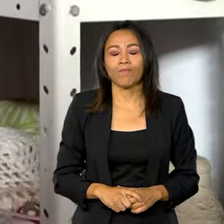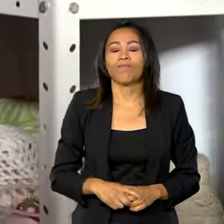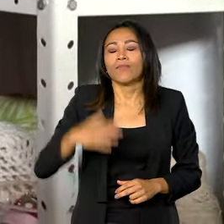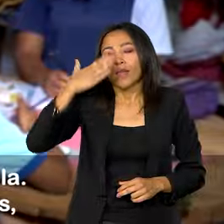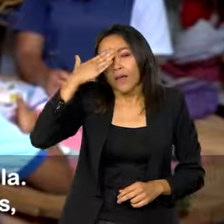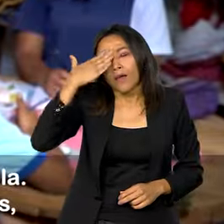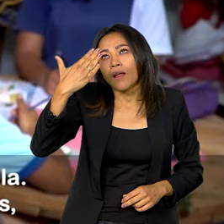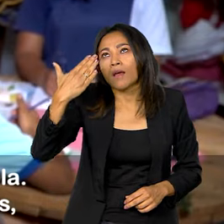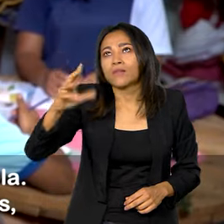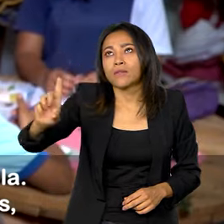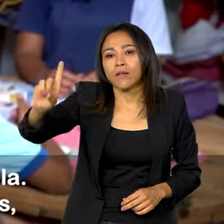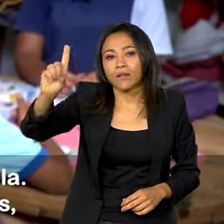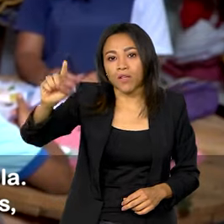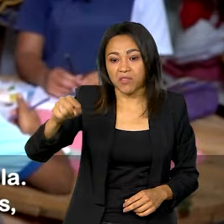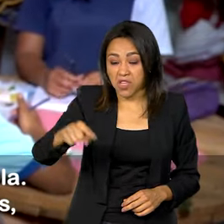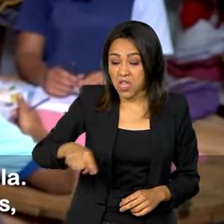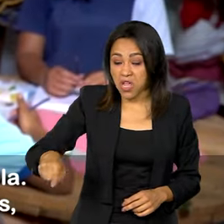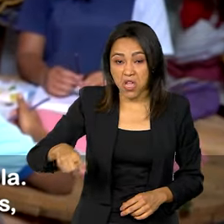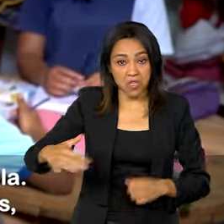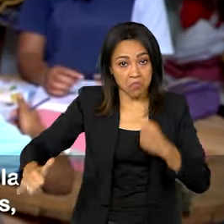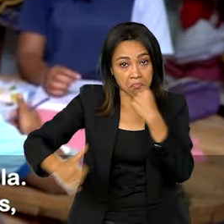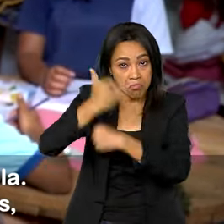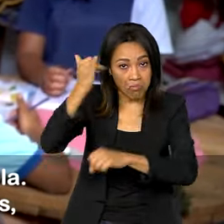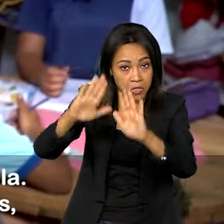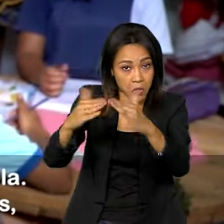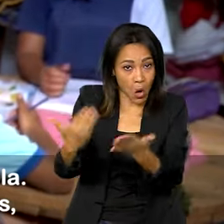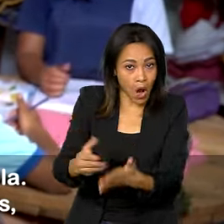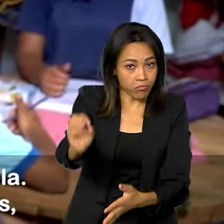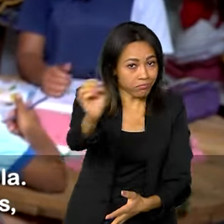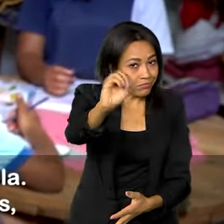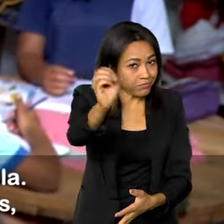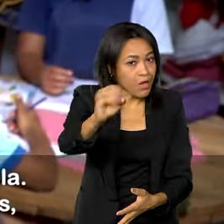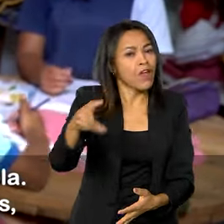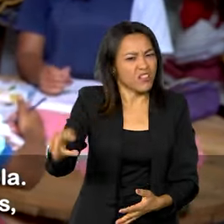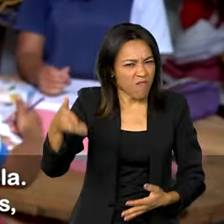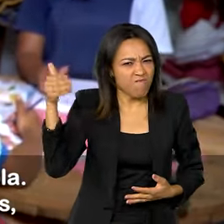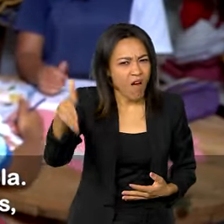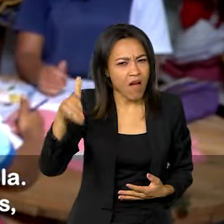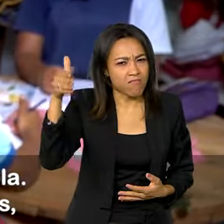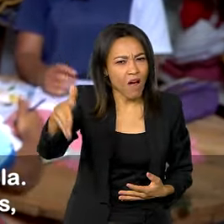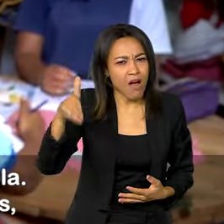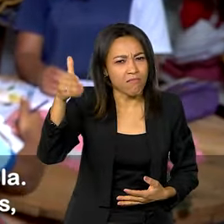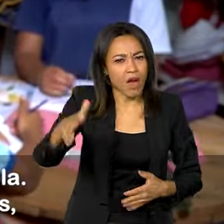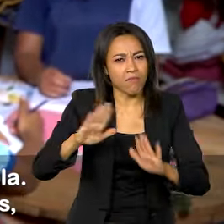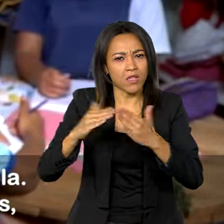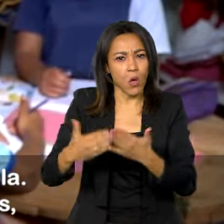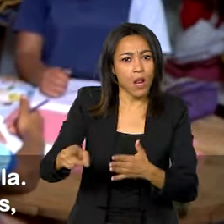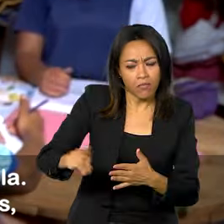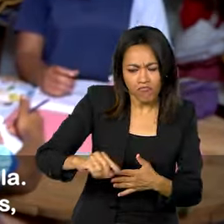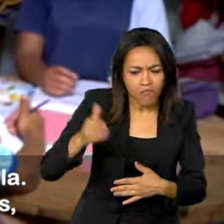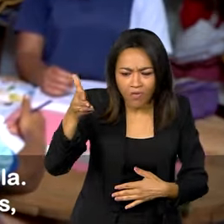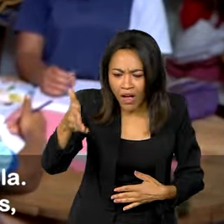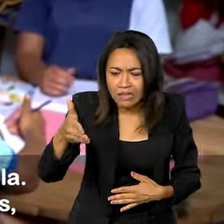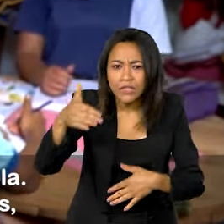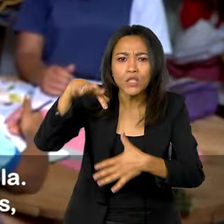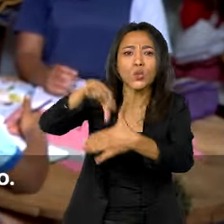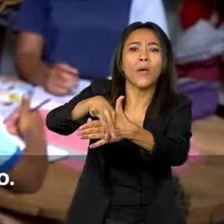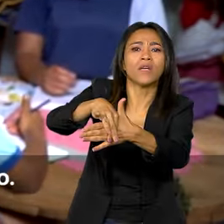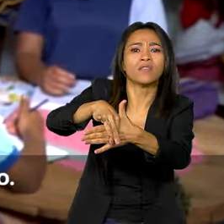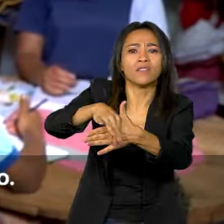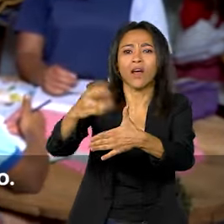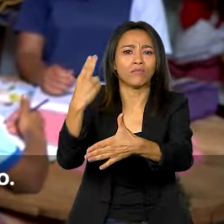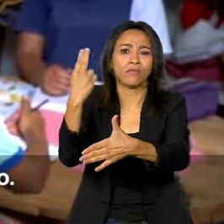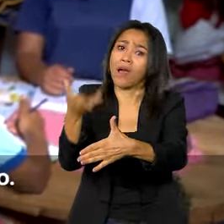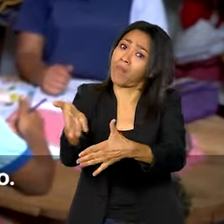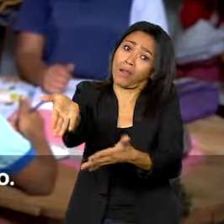eu graças a Deus também nenhum gosta de faltar escola vão na escola direto só não vai quando tá doente